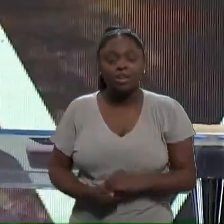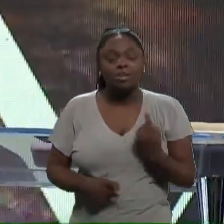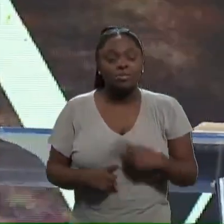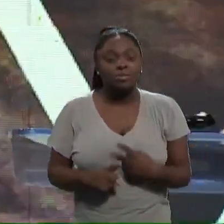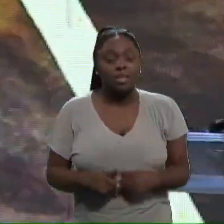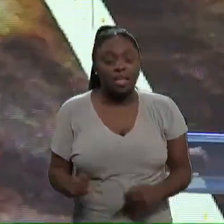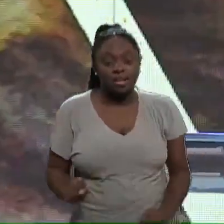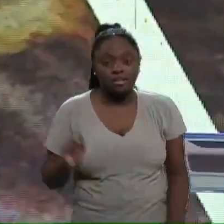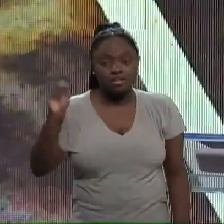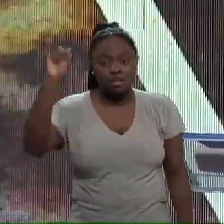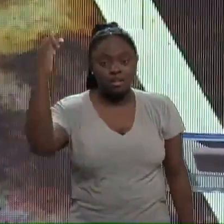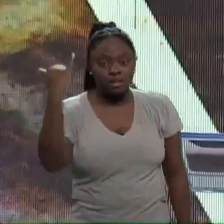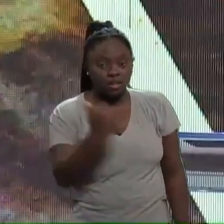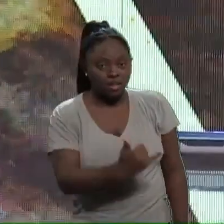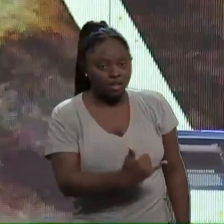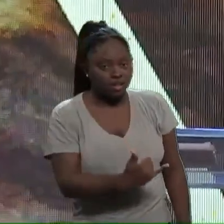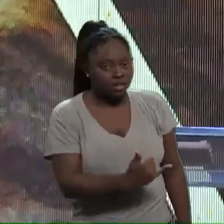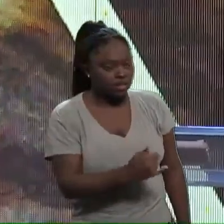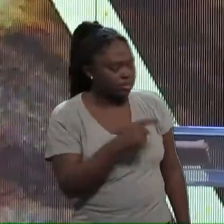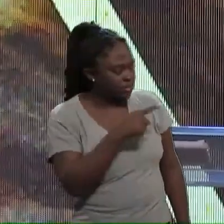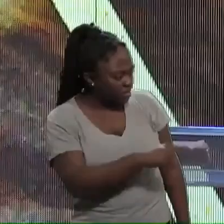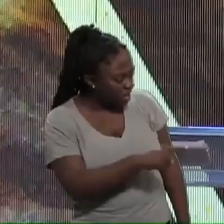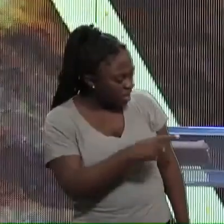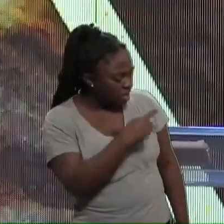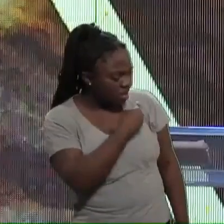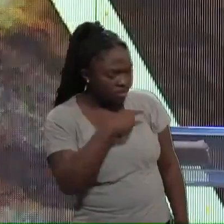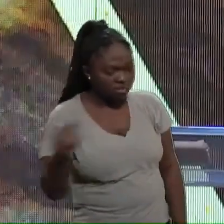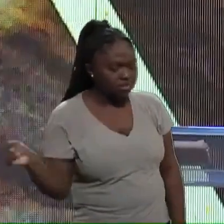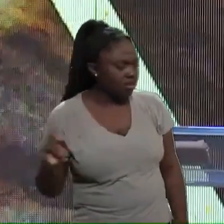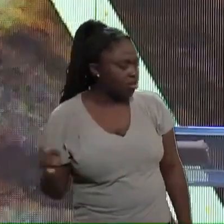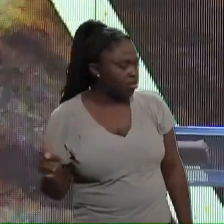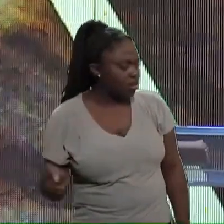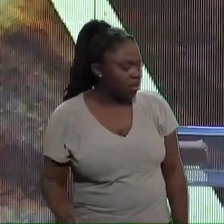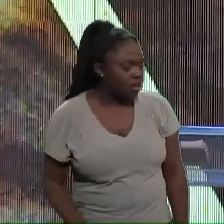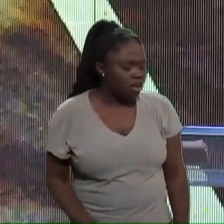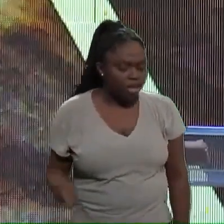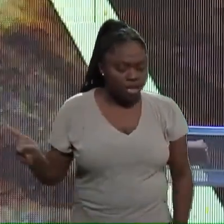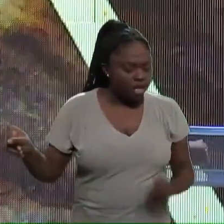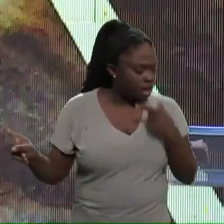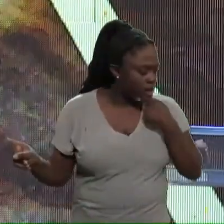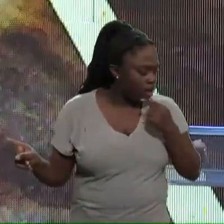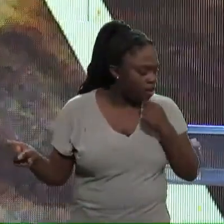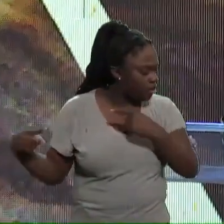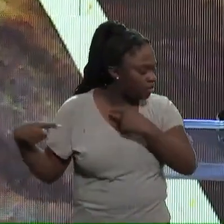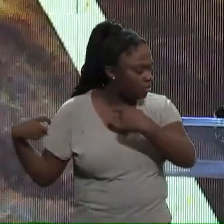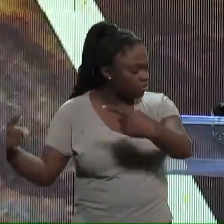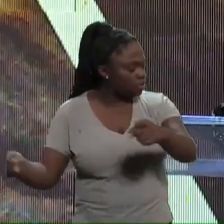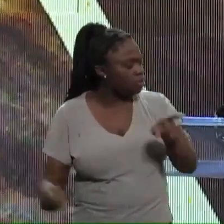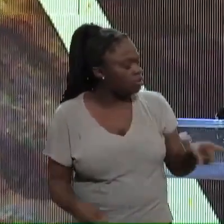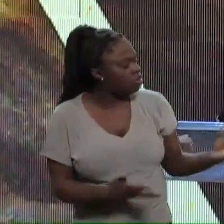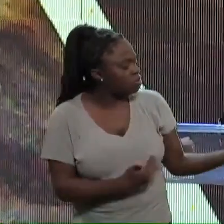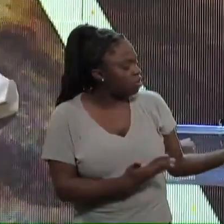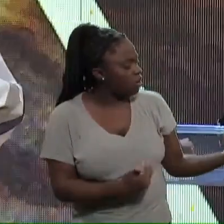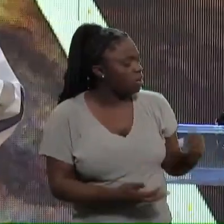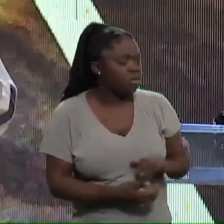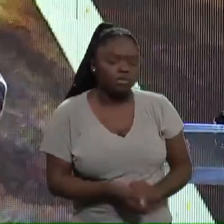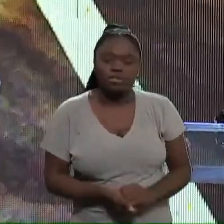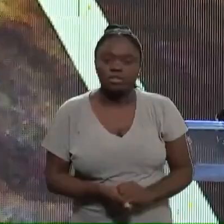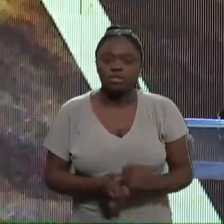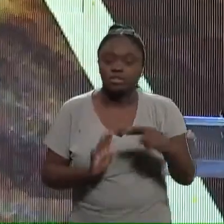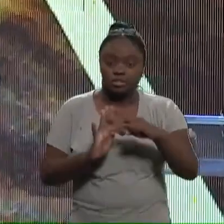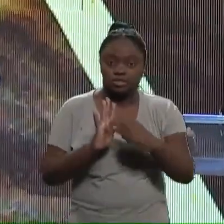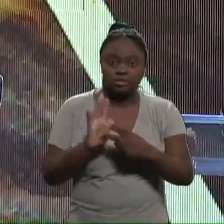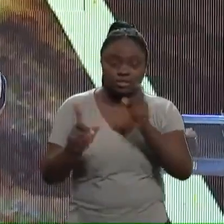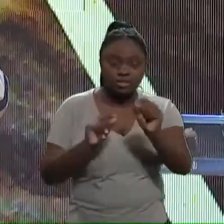Porque Saul olha para Davi e fala: você não vai, ele é homem de guerra e você é moço. Vou traduzir o que que Saul